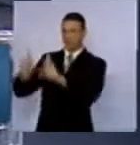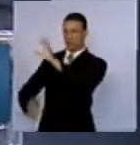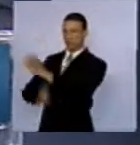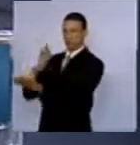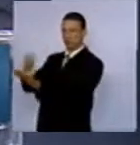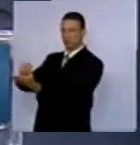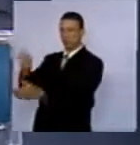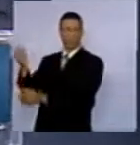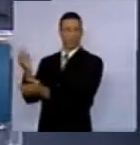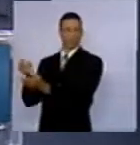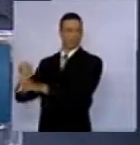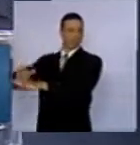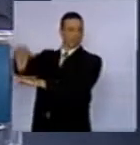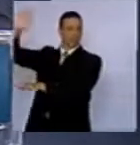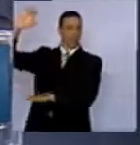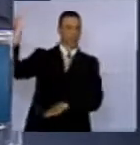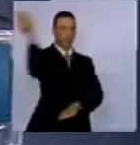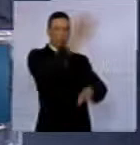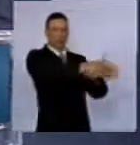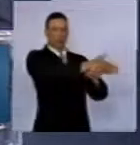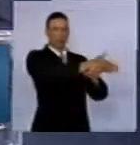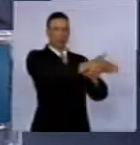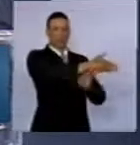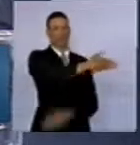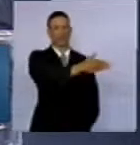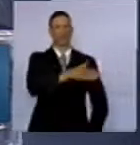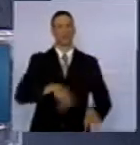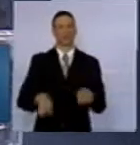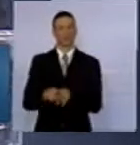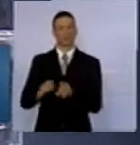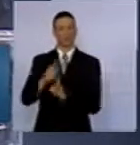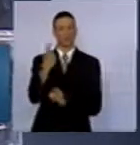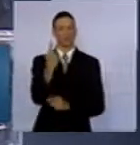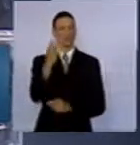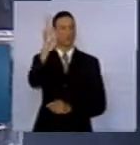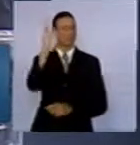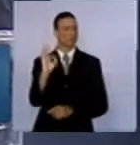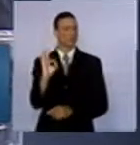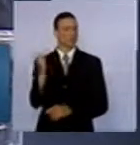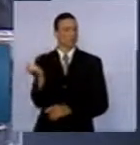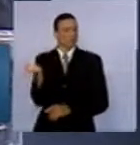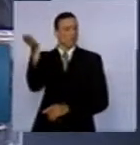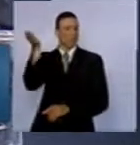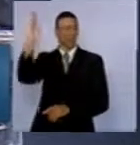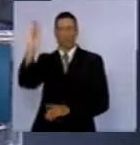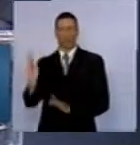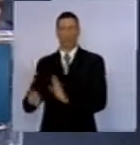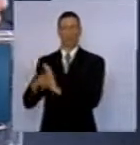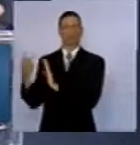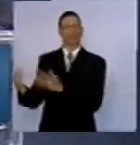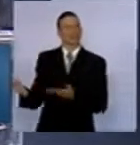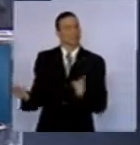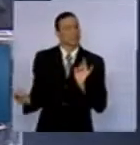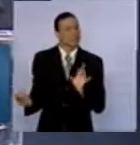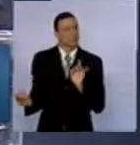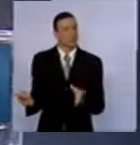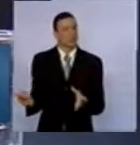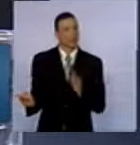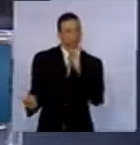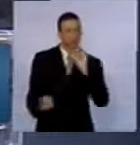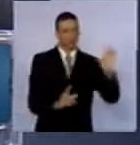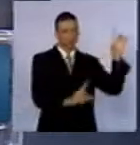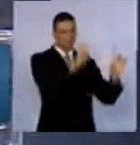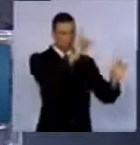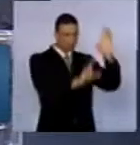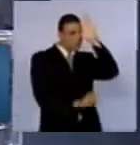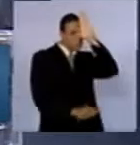Porém, não produz menos de, 1% do conteúdo nacional, enquanto, efetivamente, as nossas TVs abertas, e